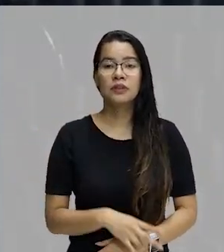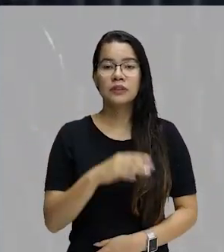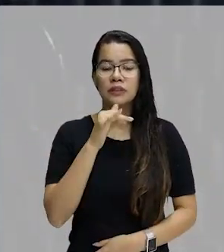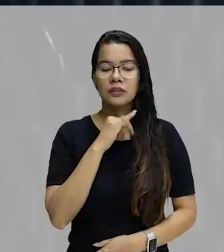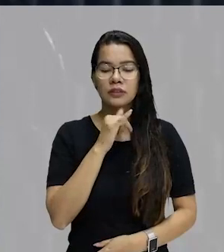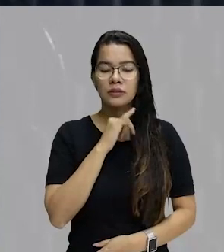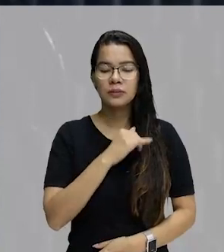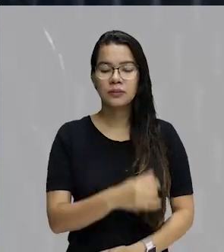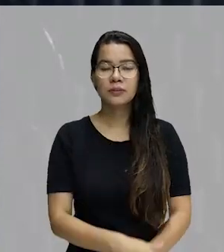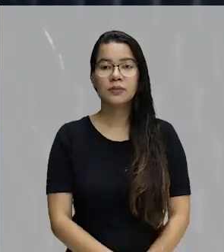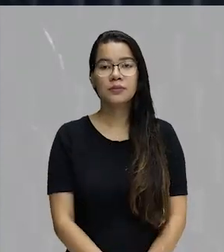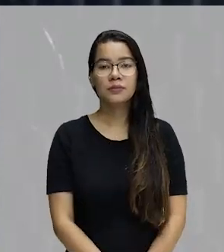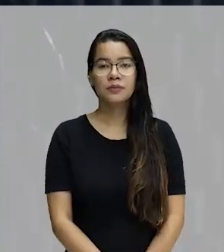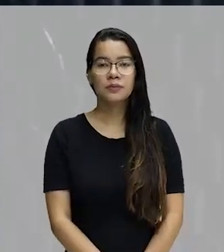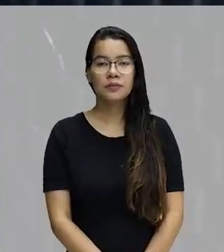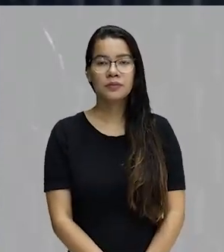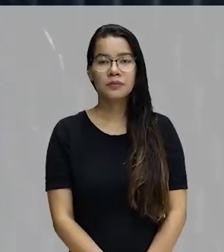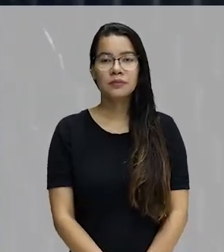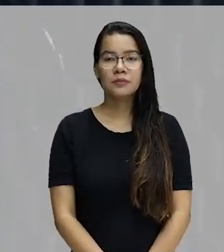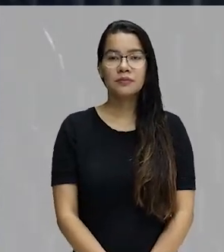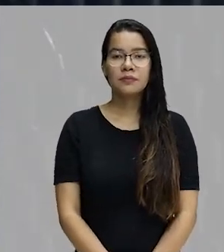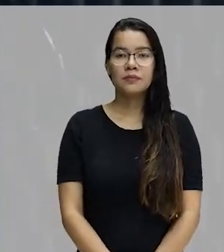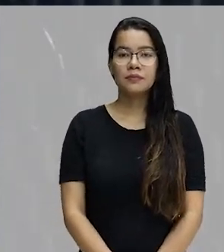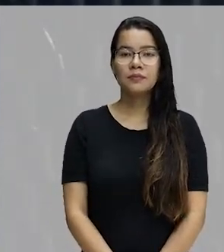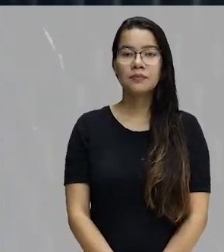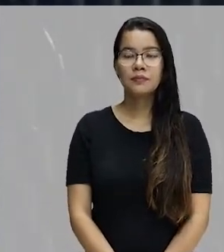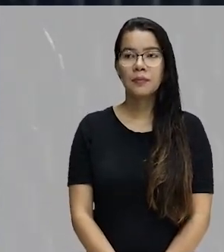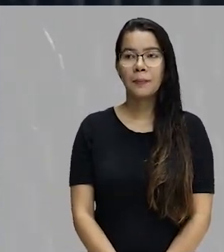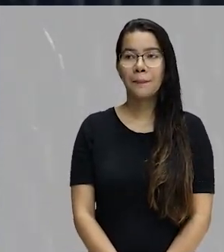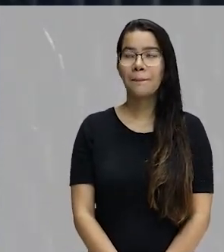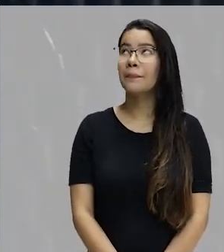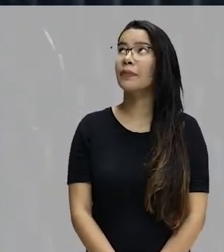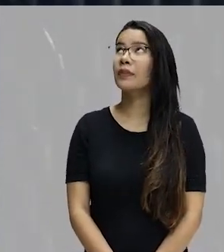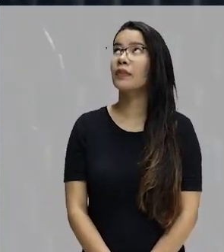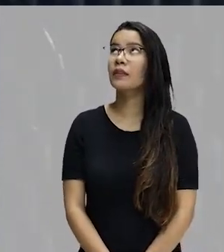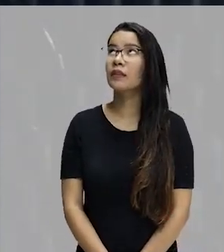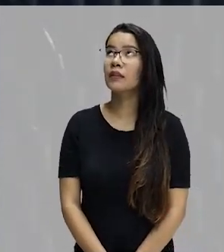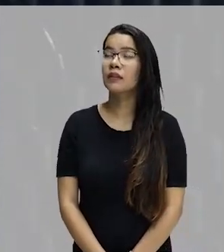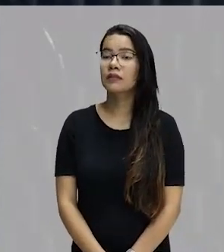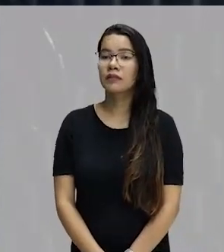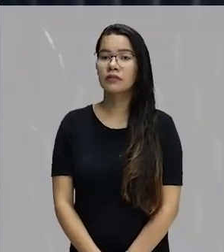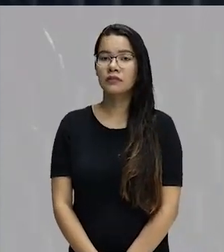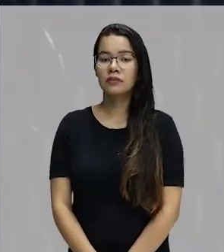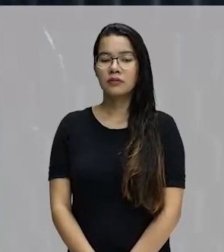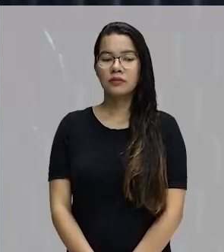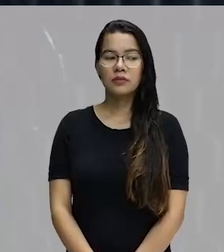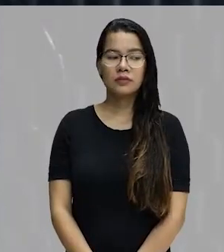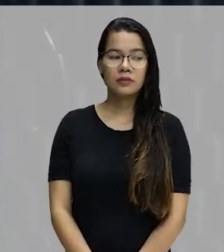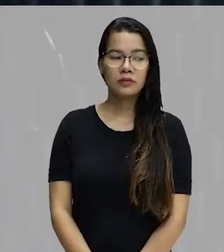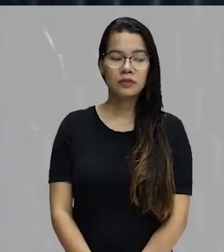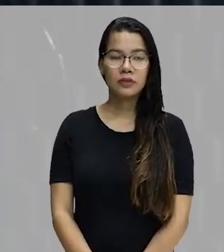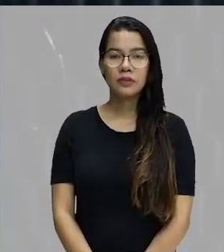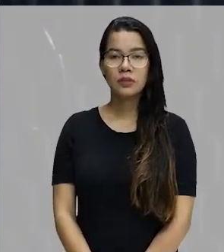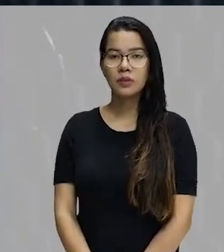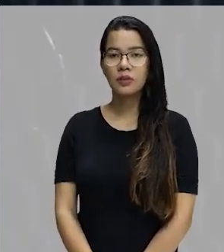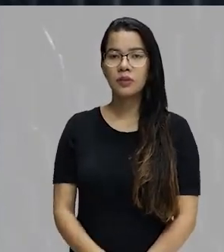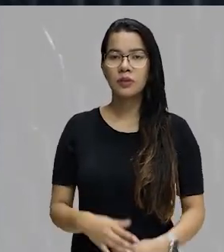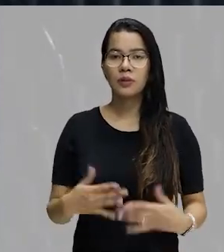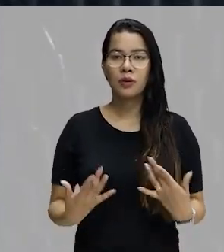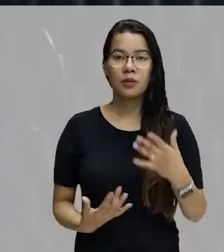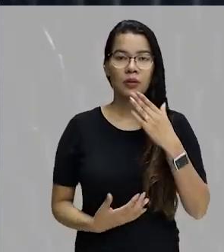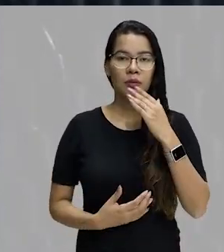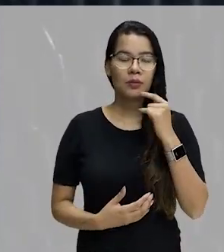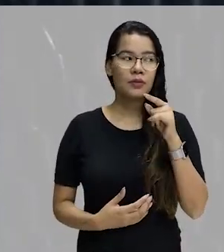Exemplo, which food do you prefer? Lasanha or barbecue? Qual comida você prefere?